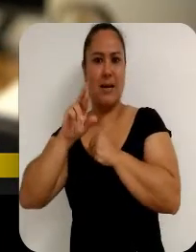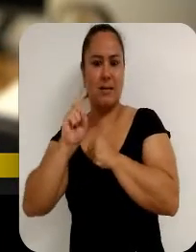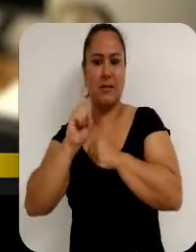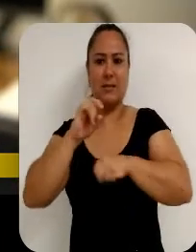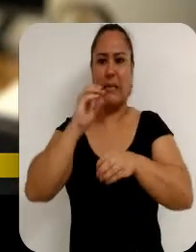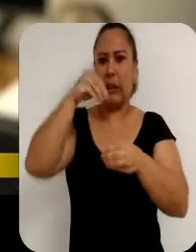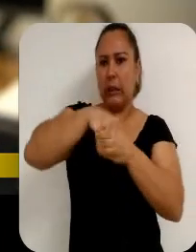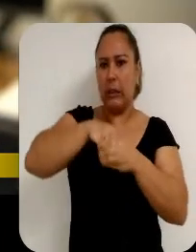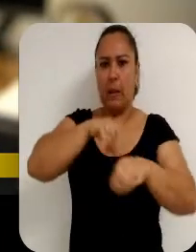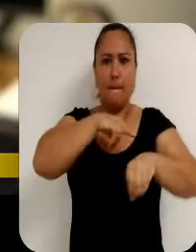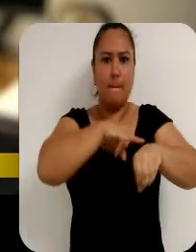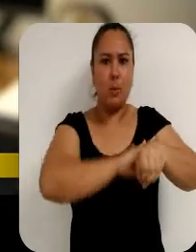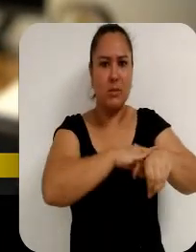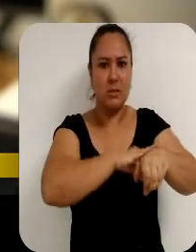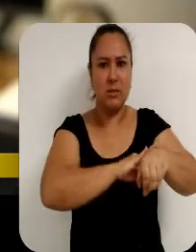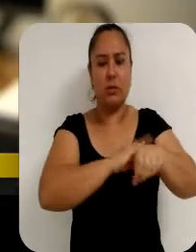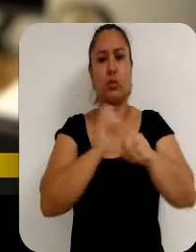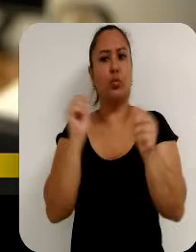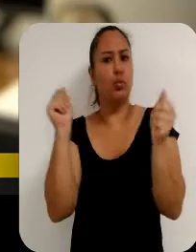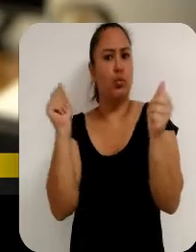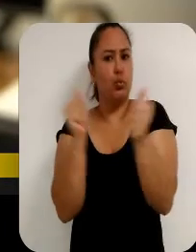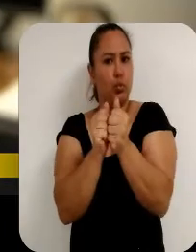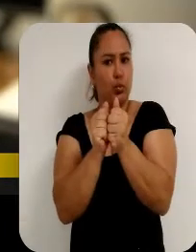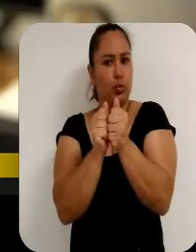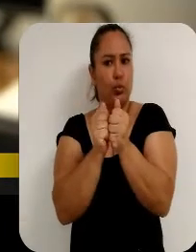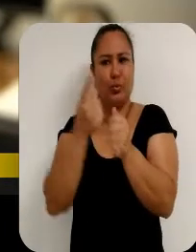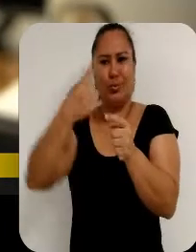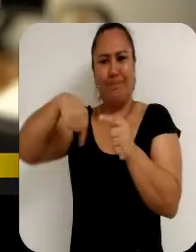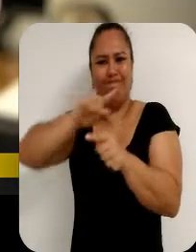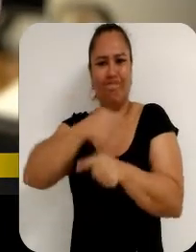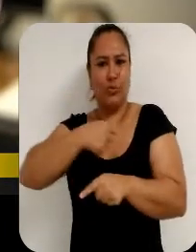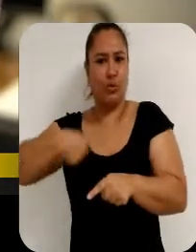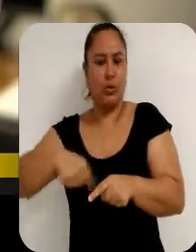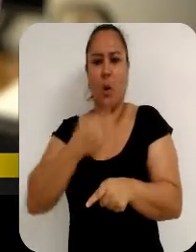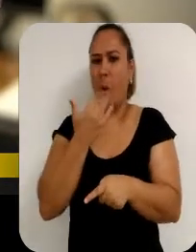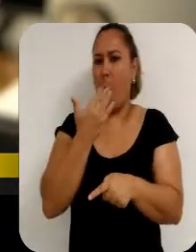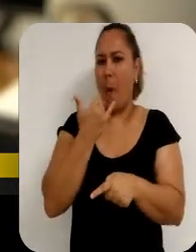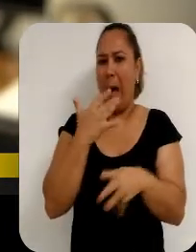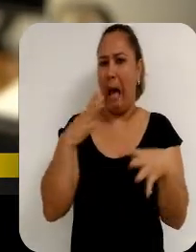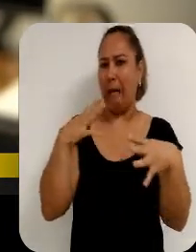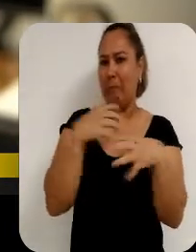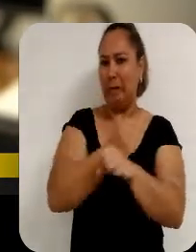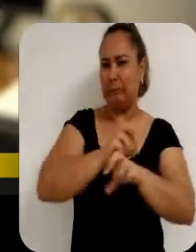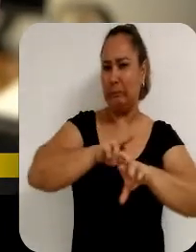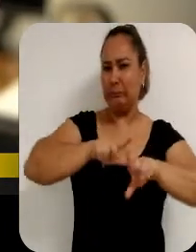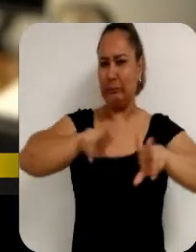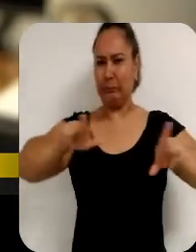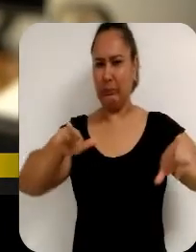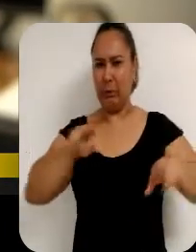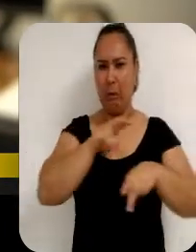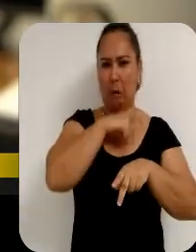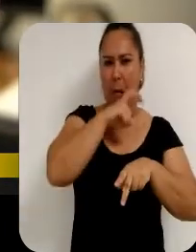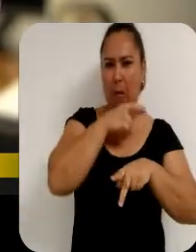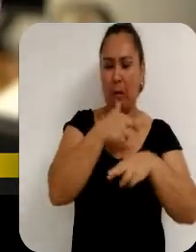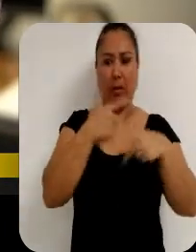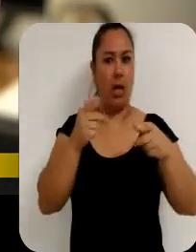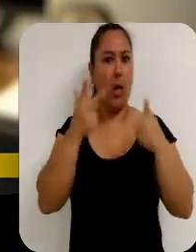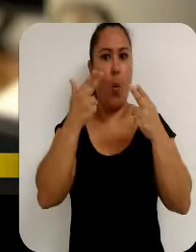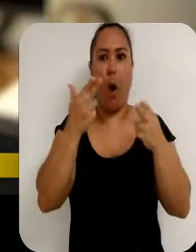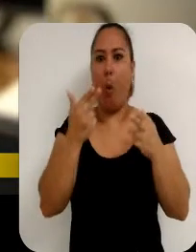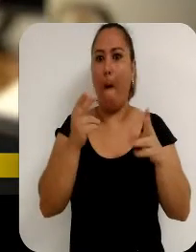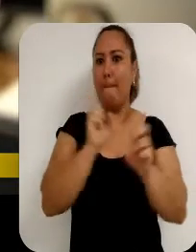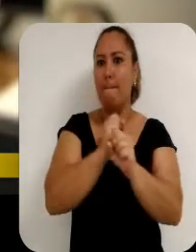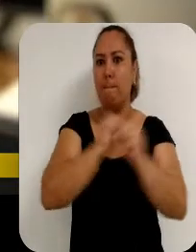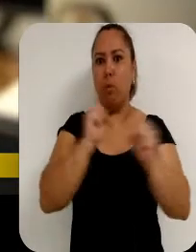com a cultura de se comer animais exóticos e se preparar a eles, é uma bomba relógio. A possibilidade da reemergência de SARS